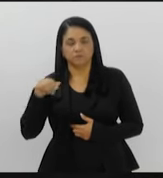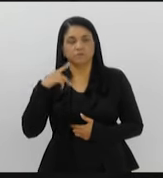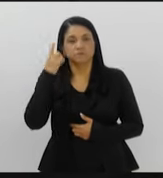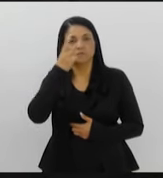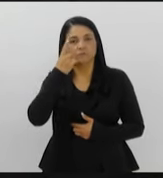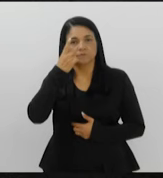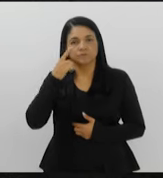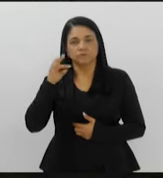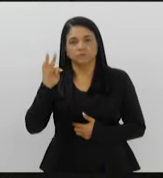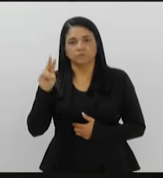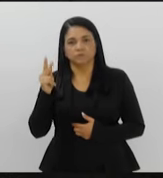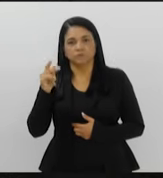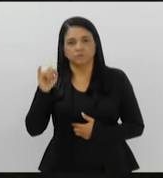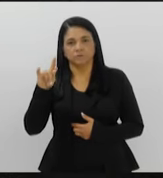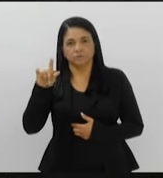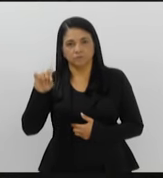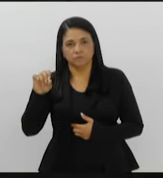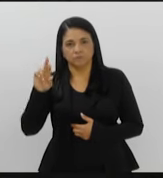Tiago Rangel.